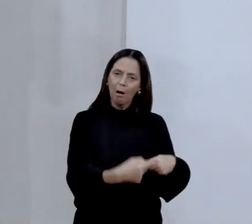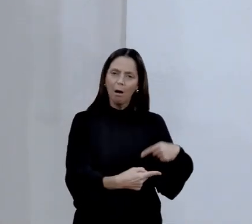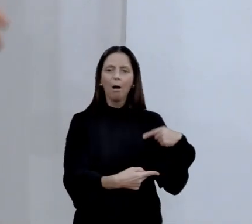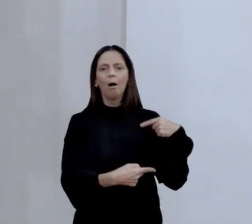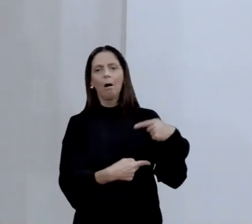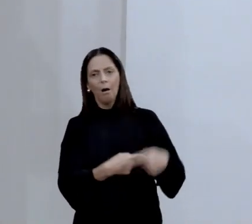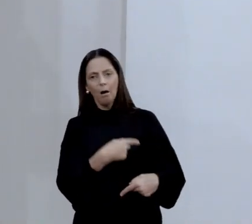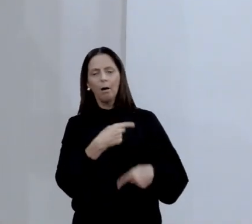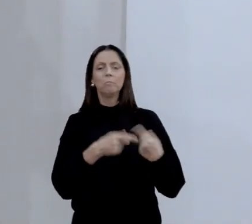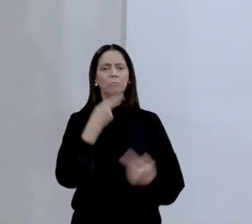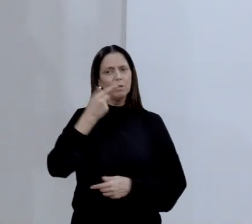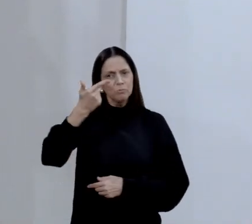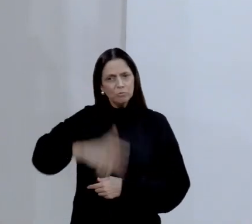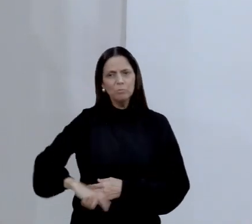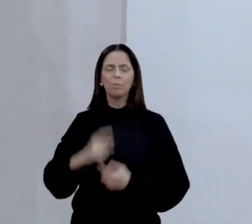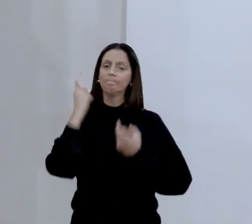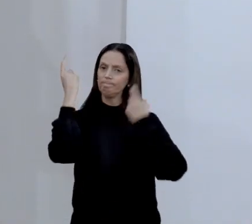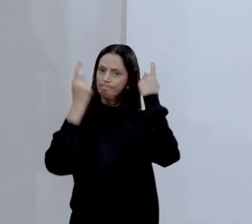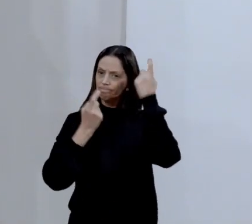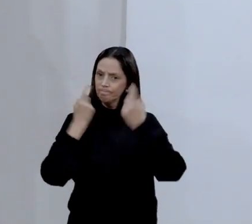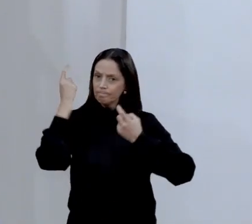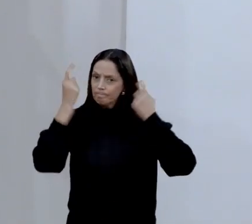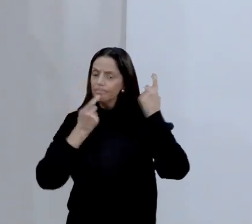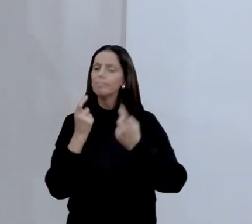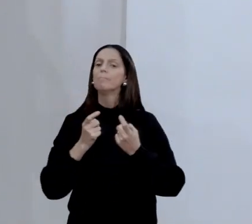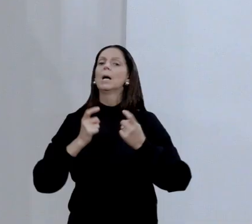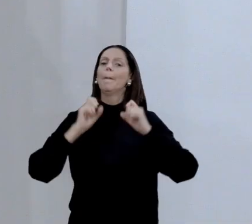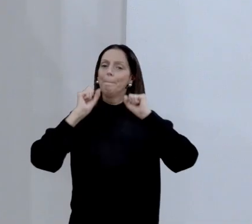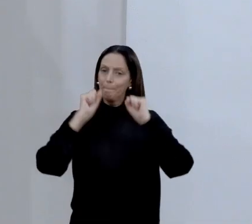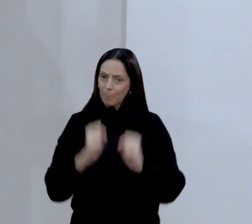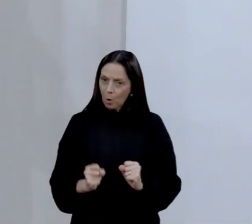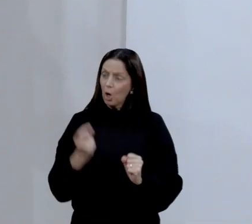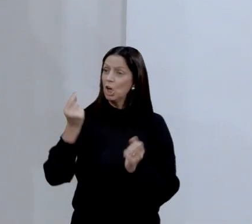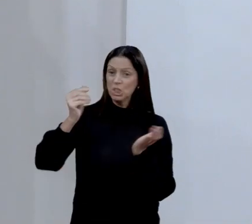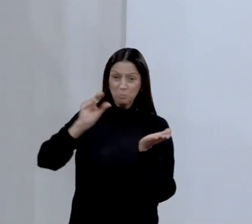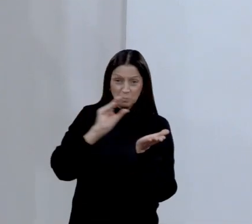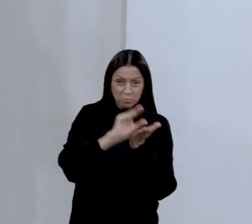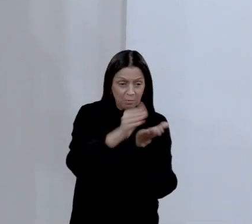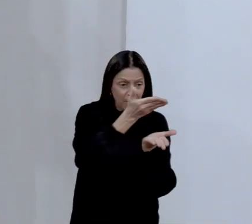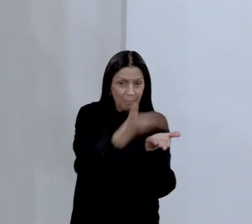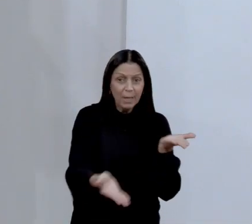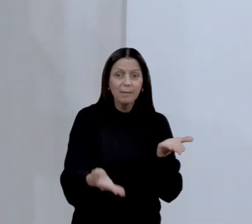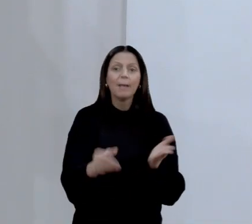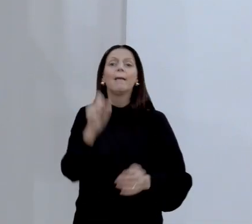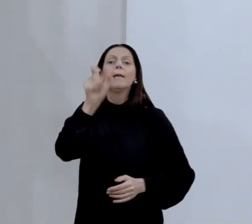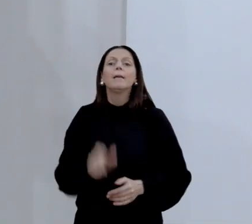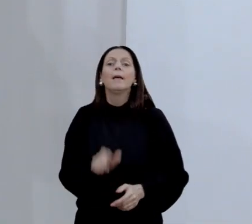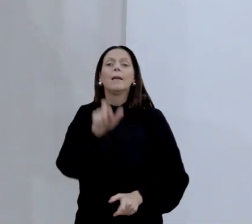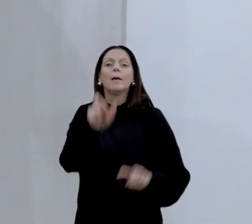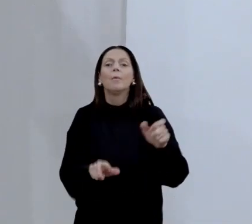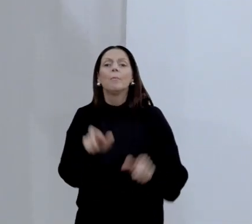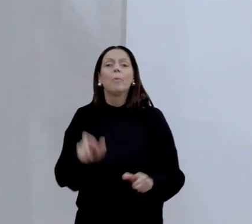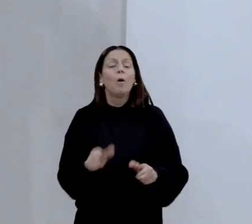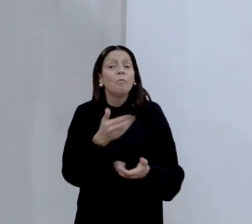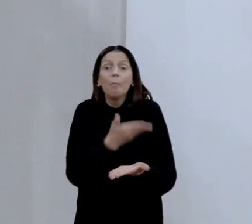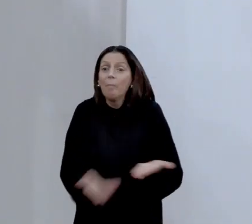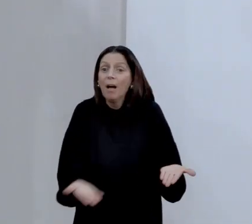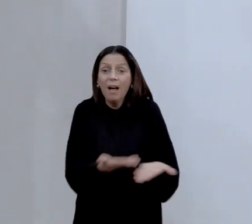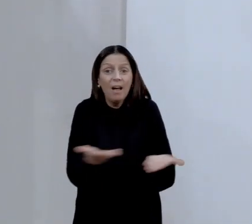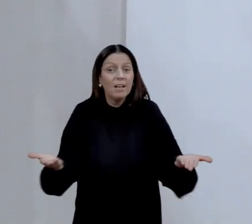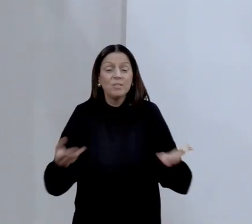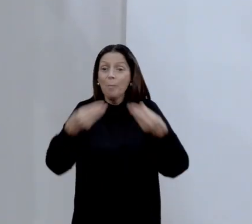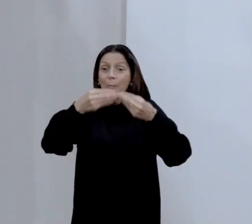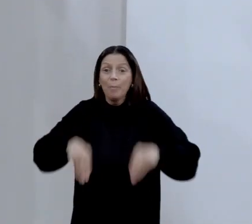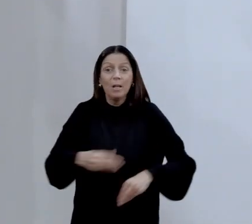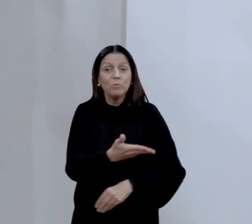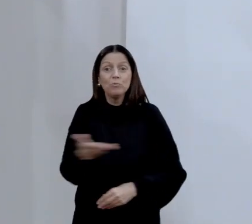infelizmente, e repito, preocupação de que esses recursos possam ser perdidos, e quem vai ser prejudicado? O povo, lá nos bairros, nas comunidades